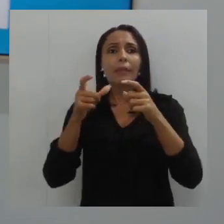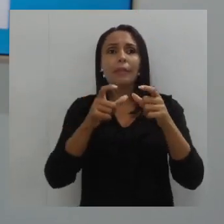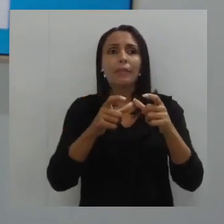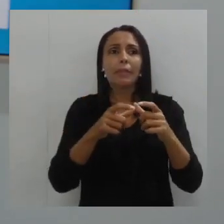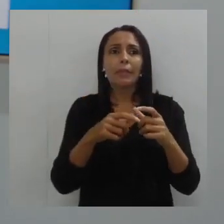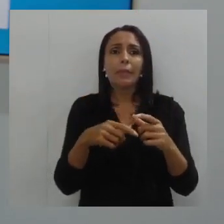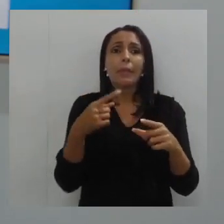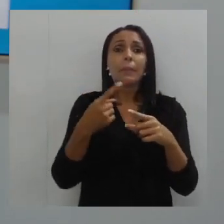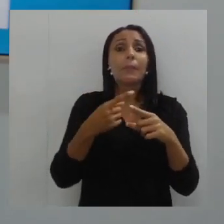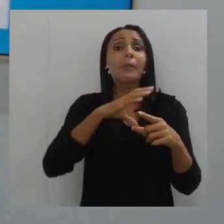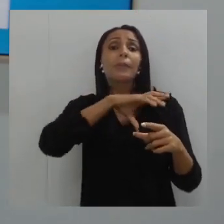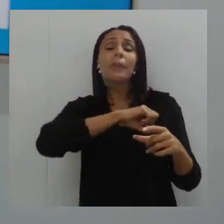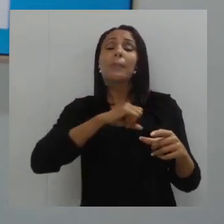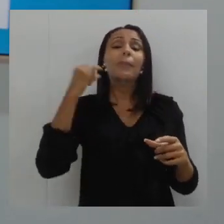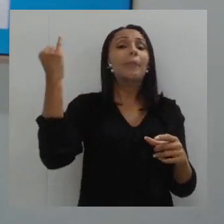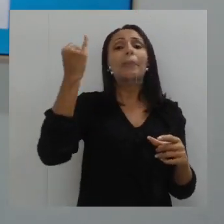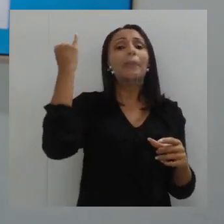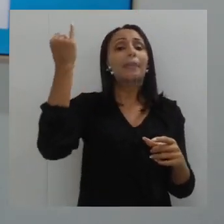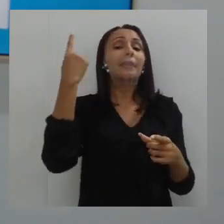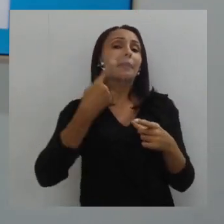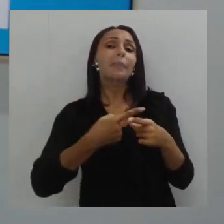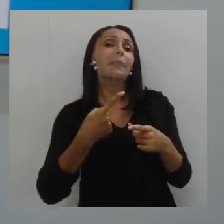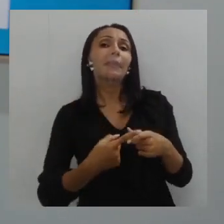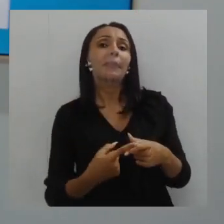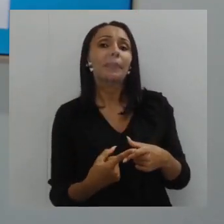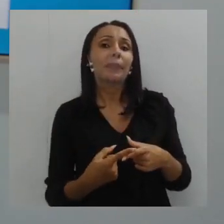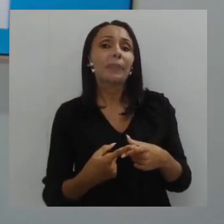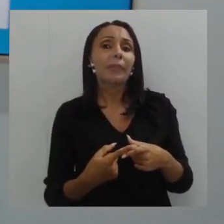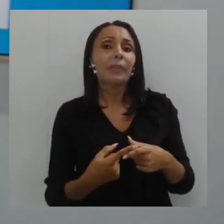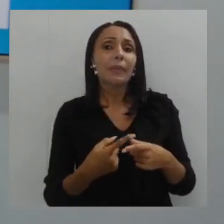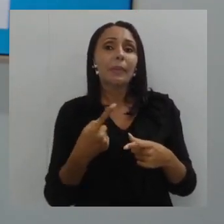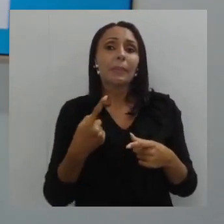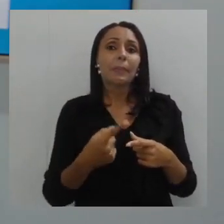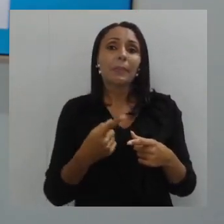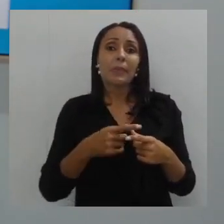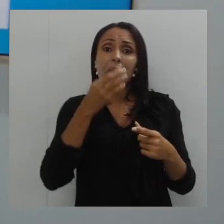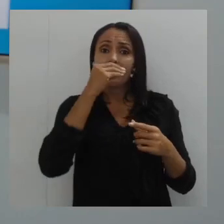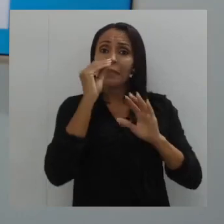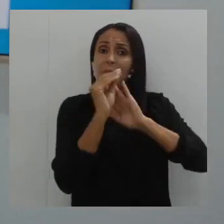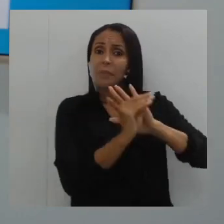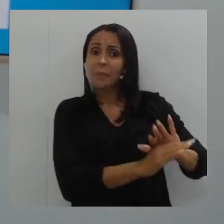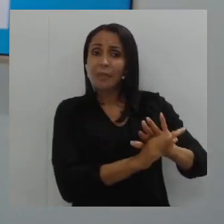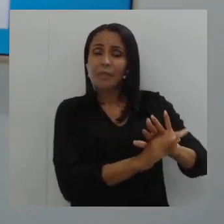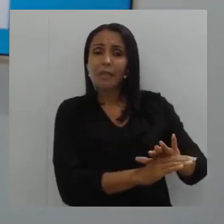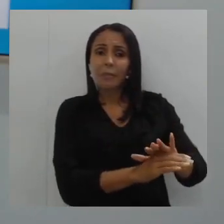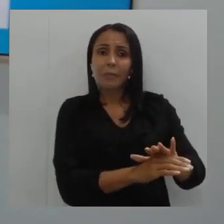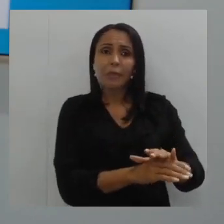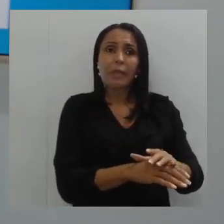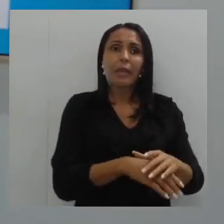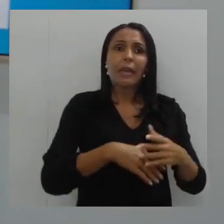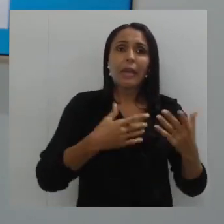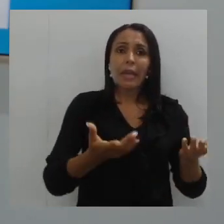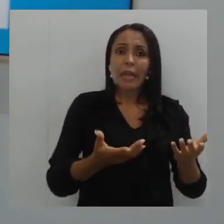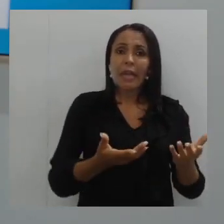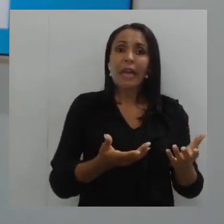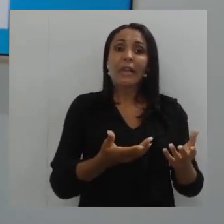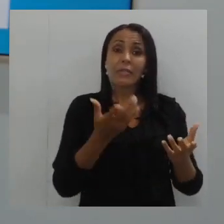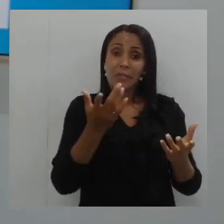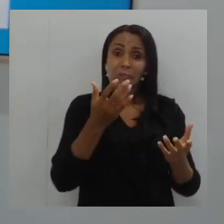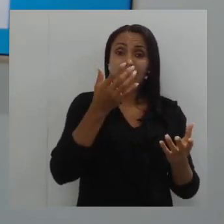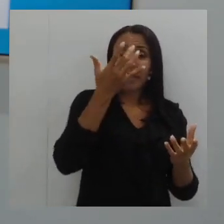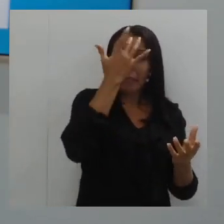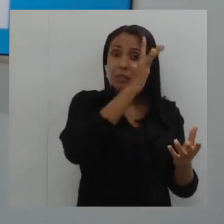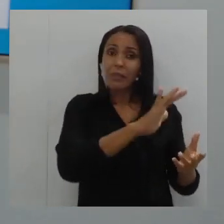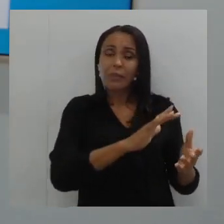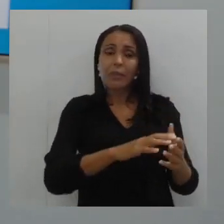Por que o amor é importante? O amor é importante porque sem ele nós nos tornamos animais. O trabalho é importante por quê?